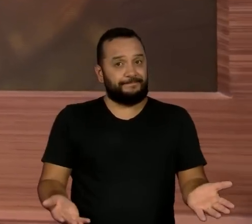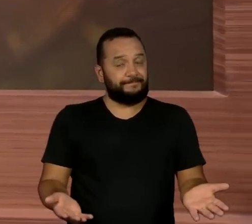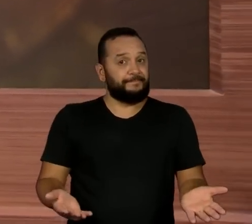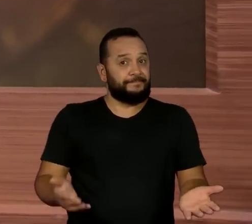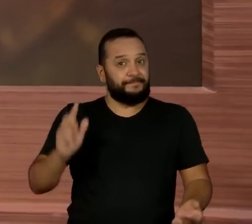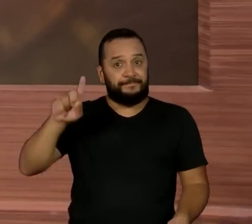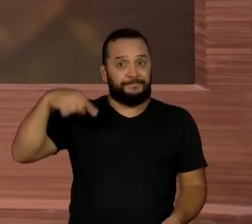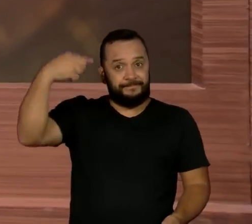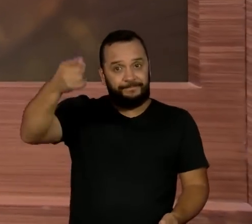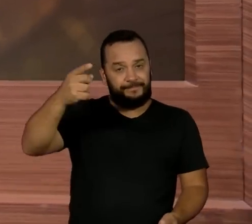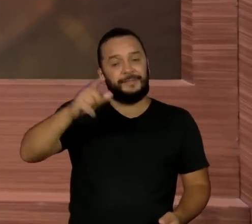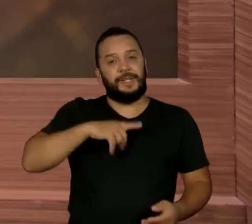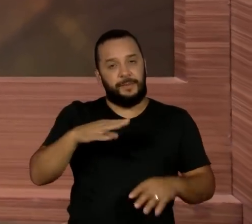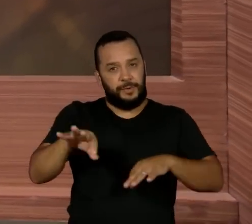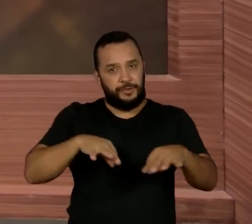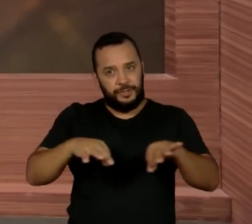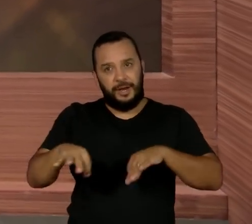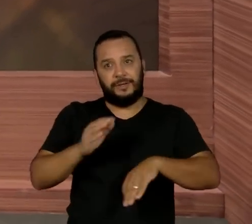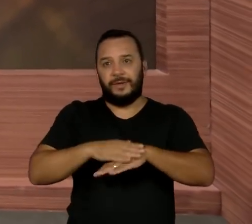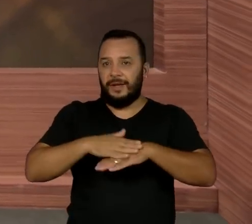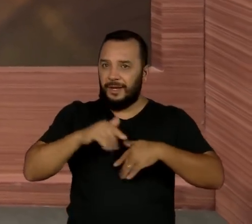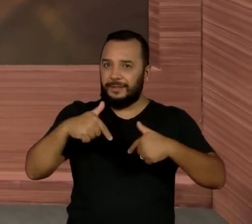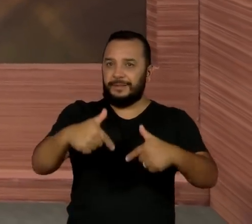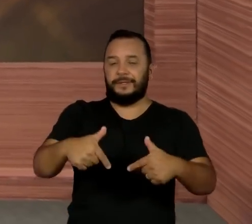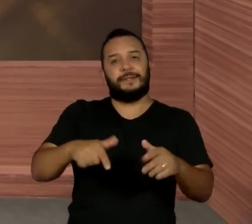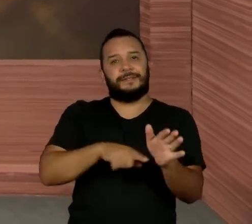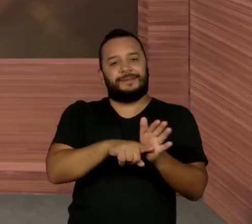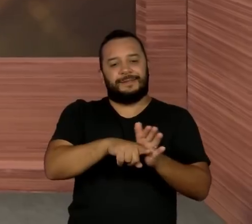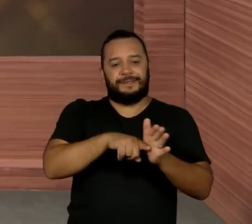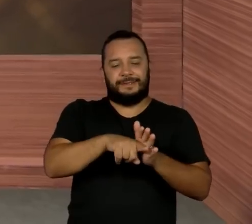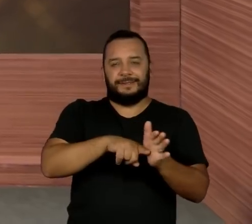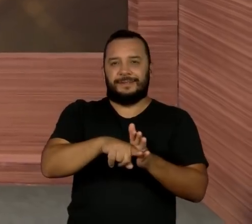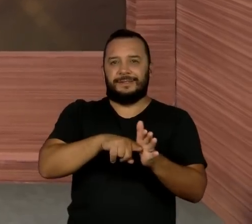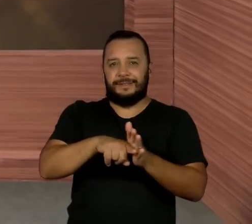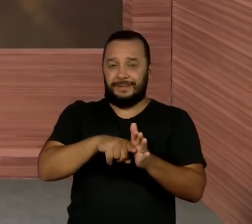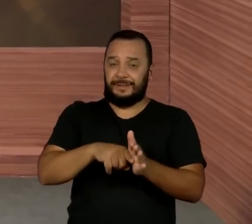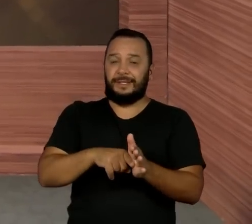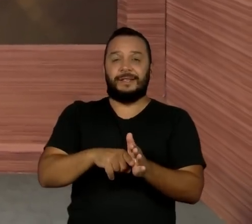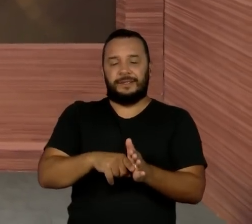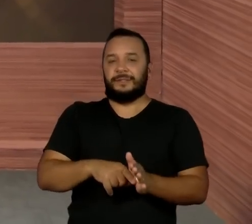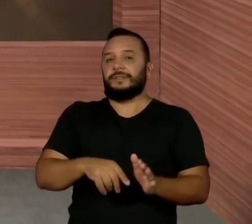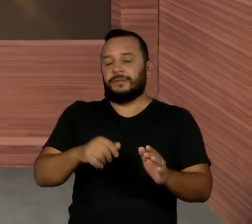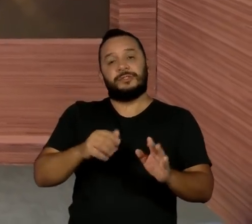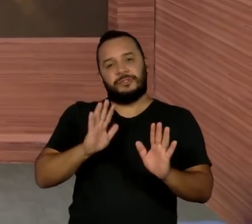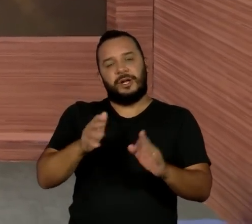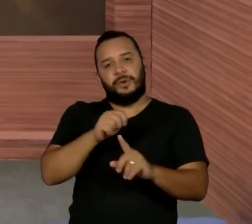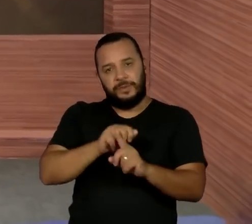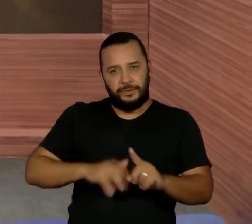próximo programa tem mais projetos, ações e pesquisas em busca de um mundo de